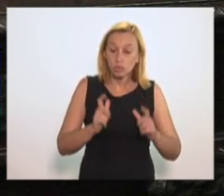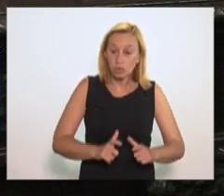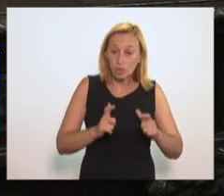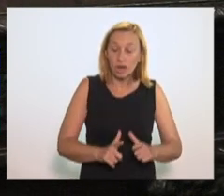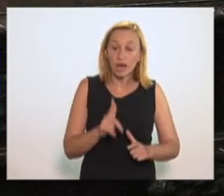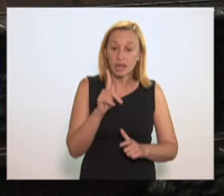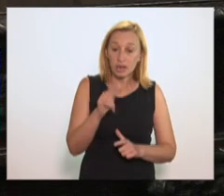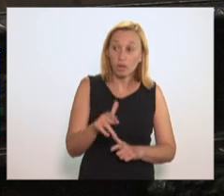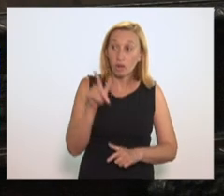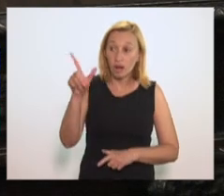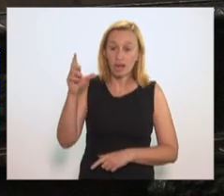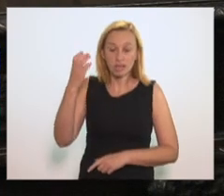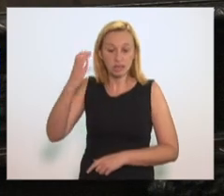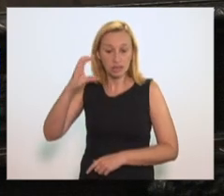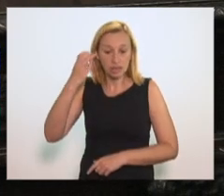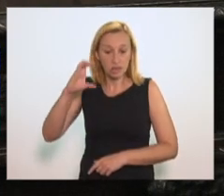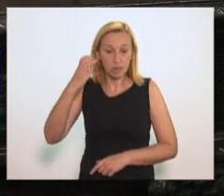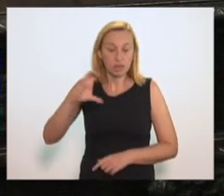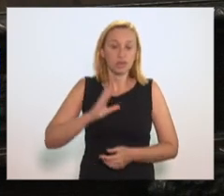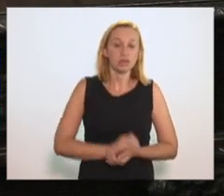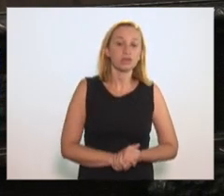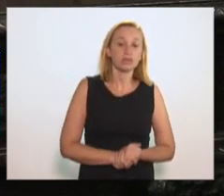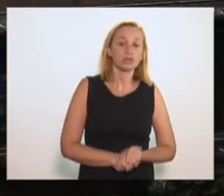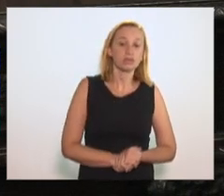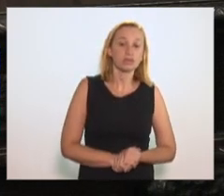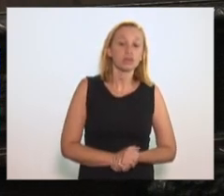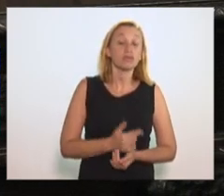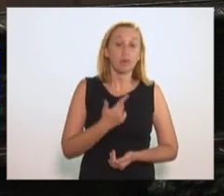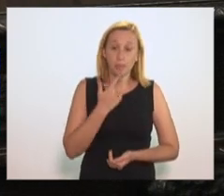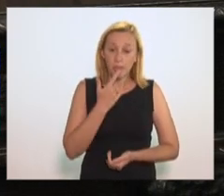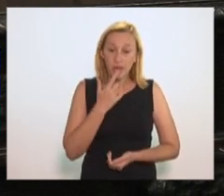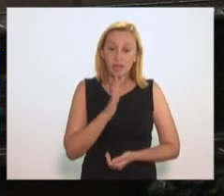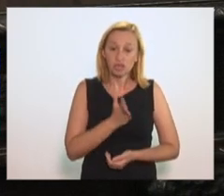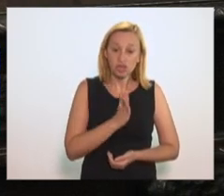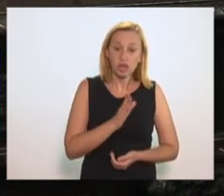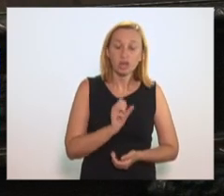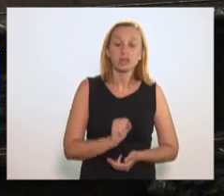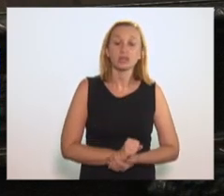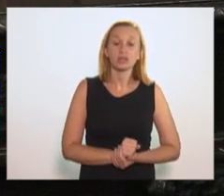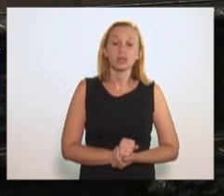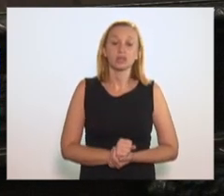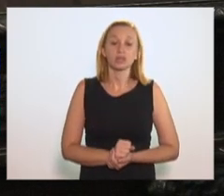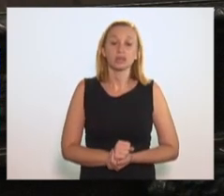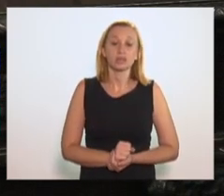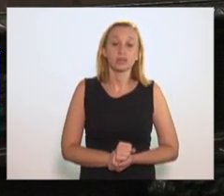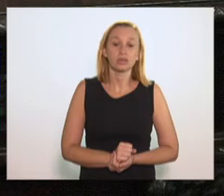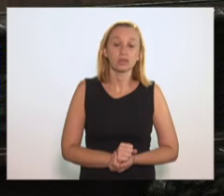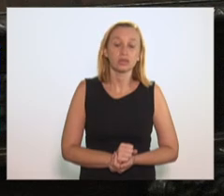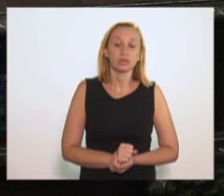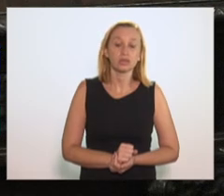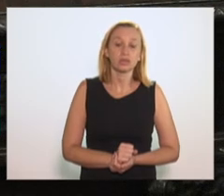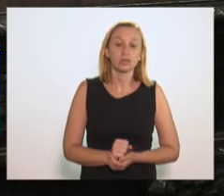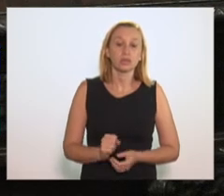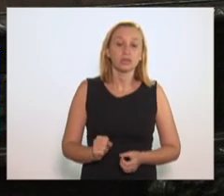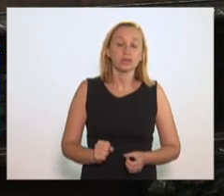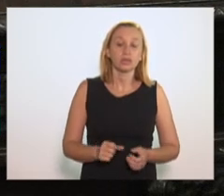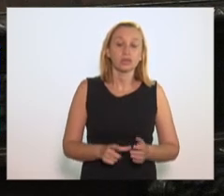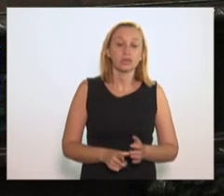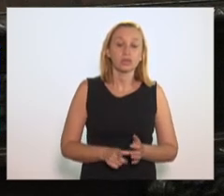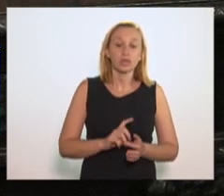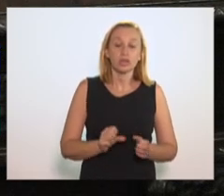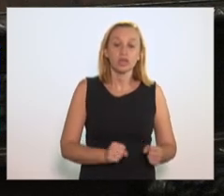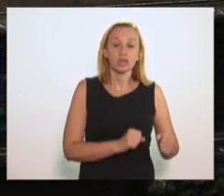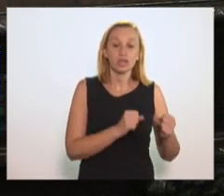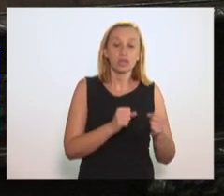em Niterói esteve muito perto do poder no antigo estado do Rio na cidade do Rio de Janeiro mas